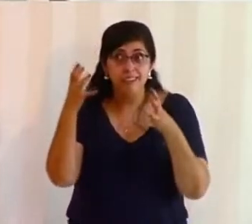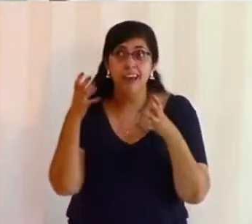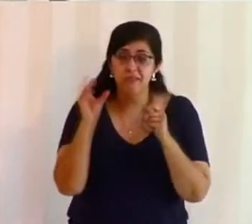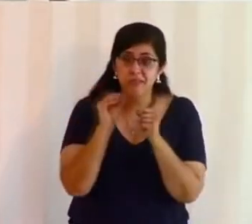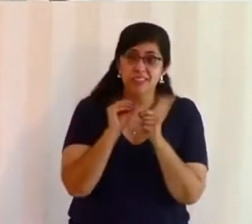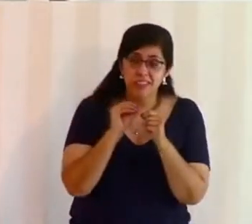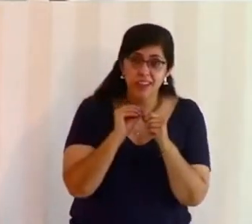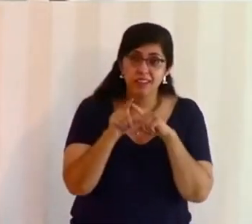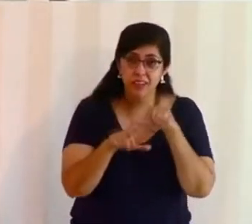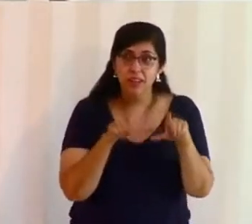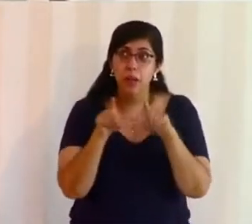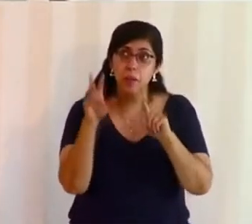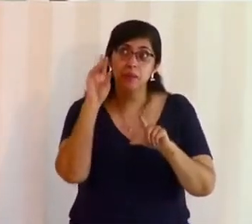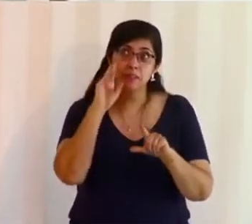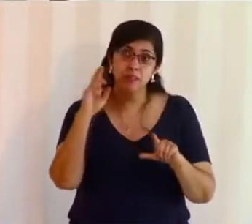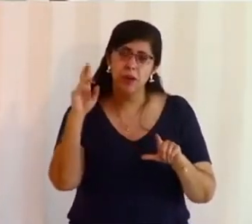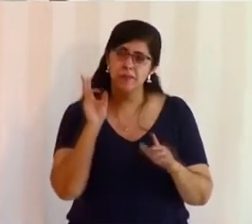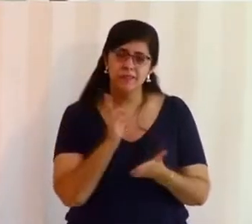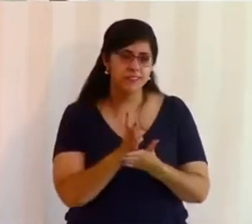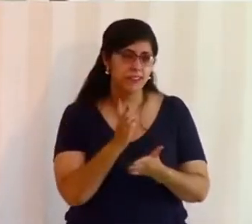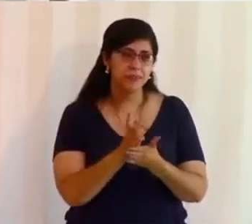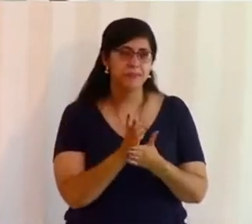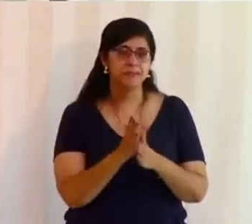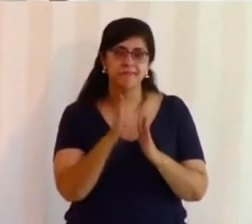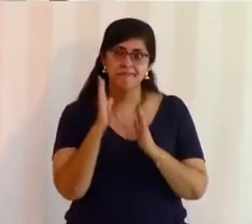Senhor, mesmo numa situação de dor e aflição.